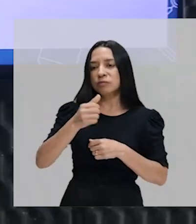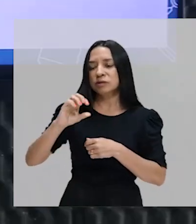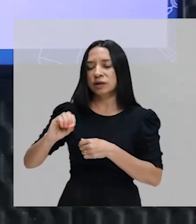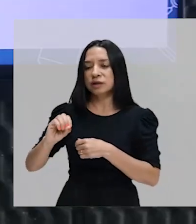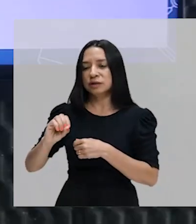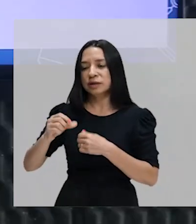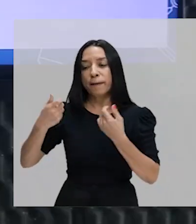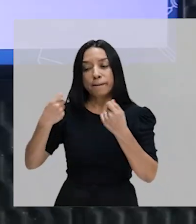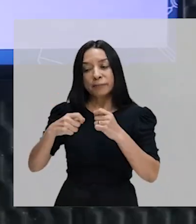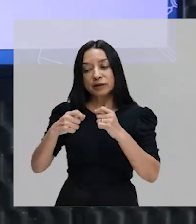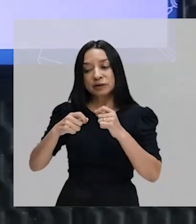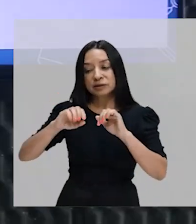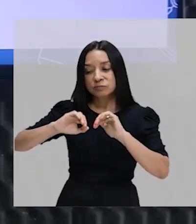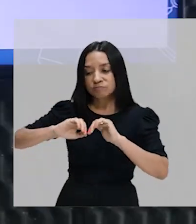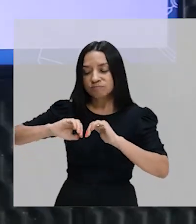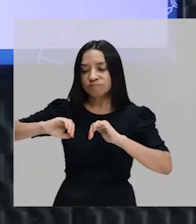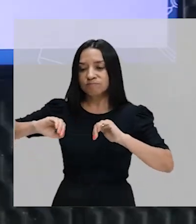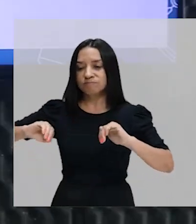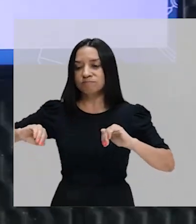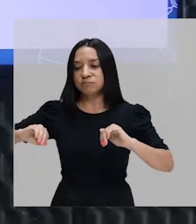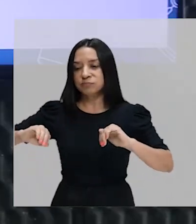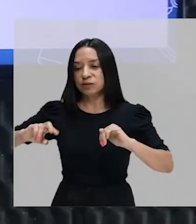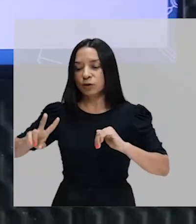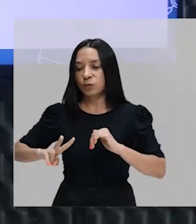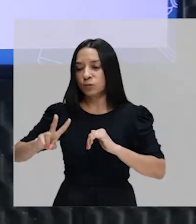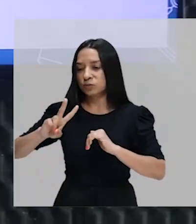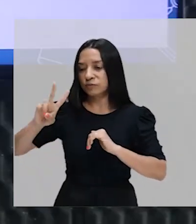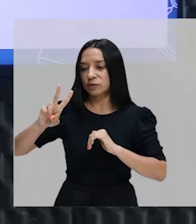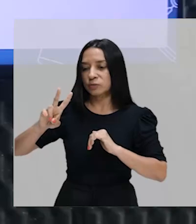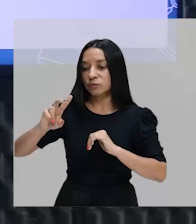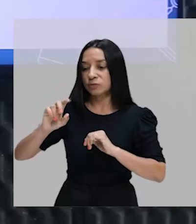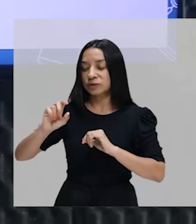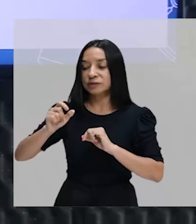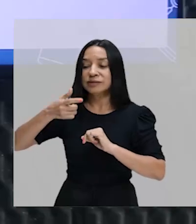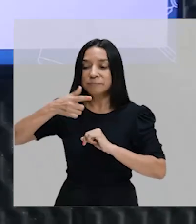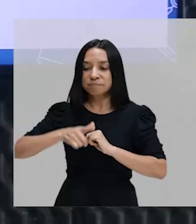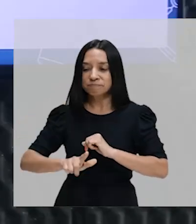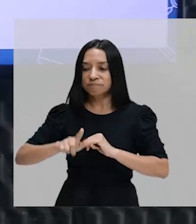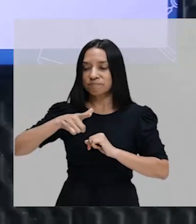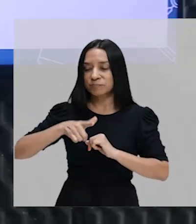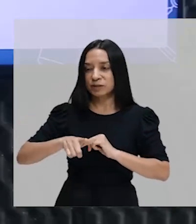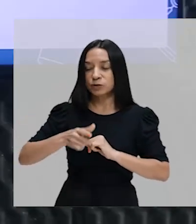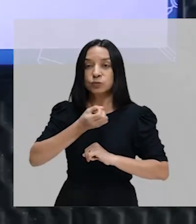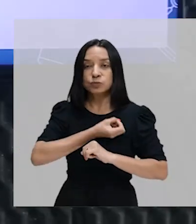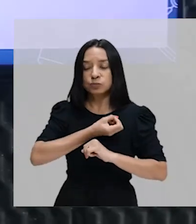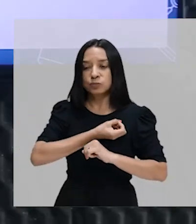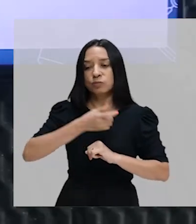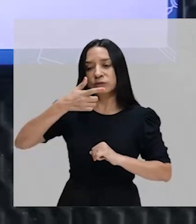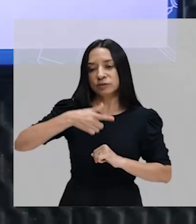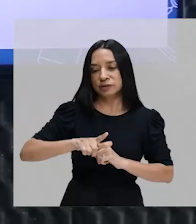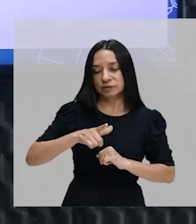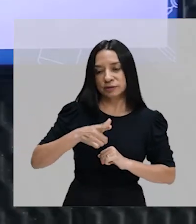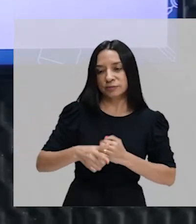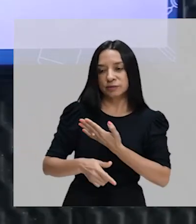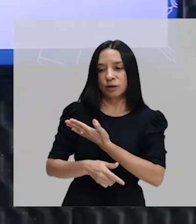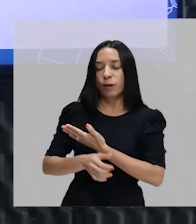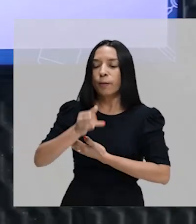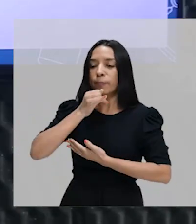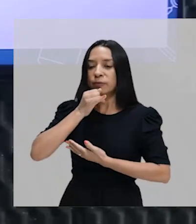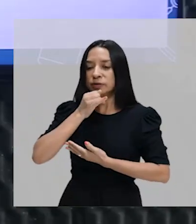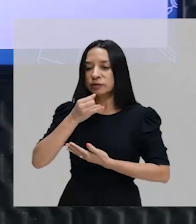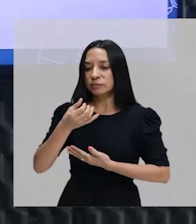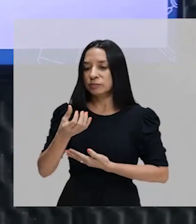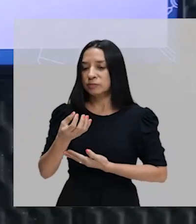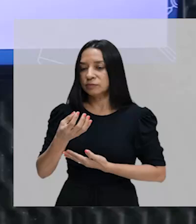eu preciso separar os valores que se repetem, Tá? No caso, eu tenho 6,43. Não é 43